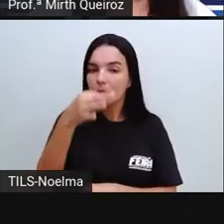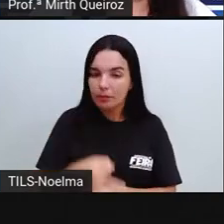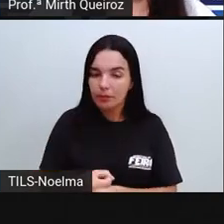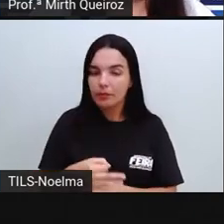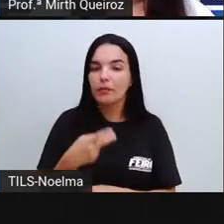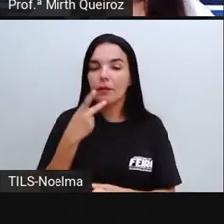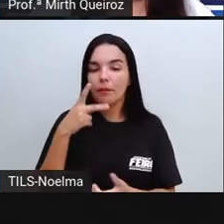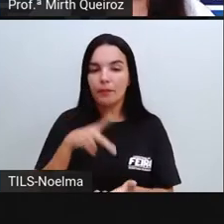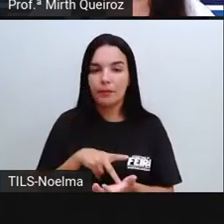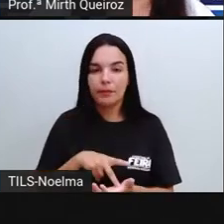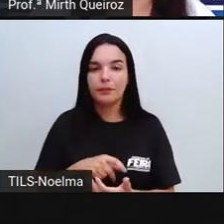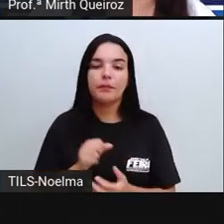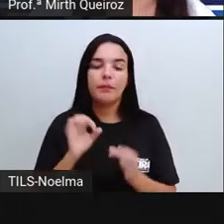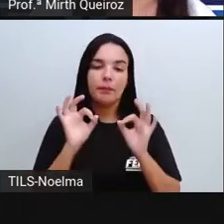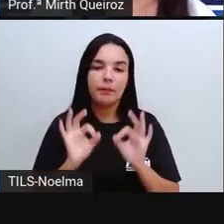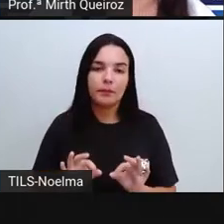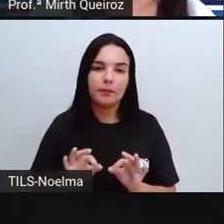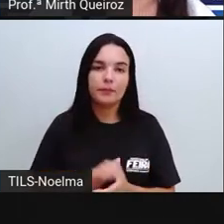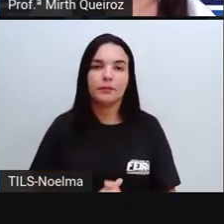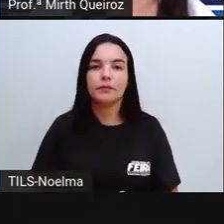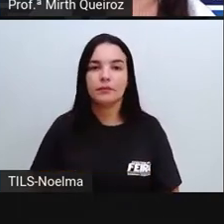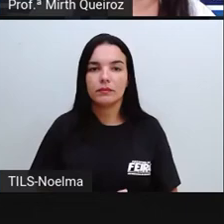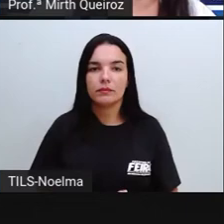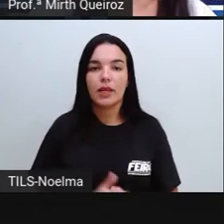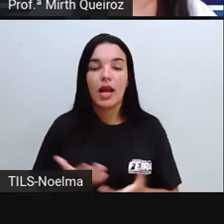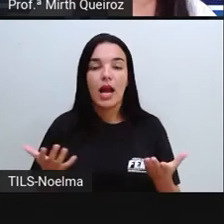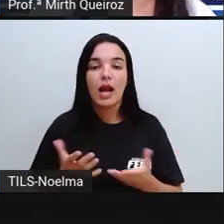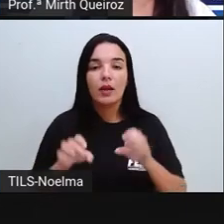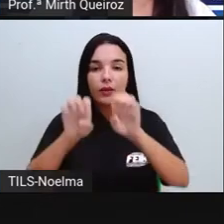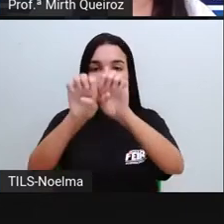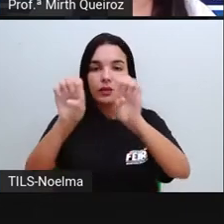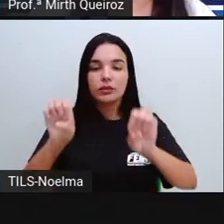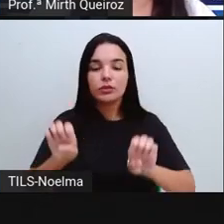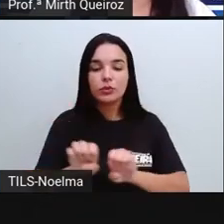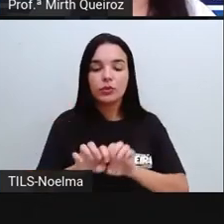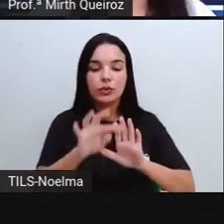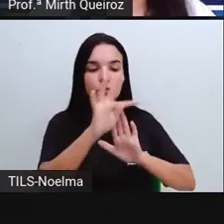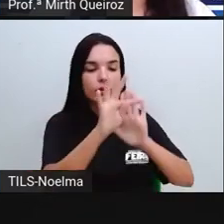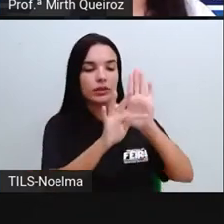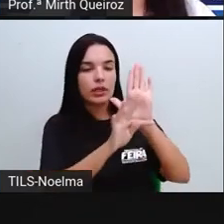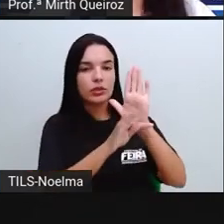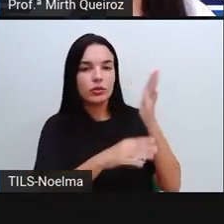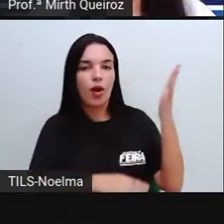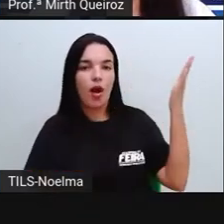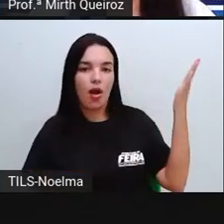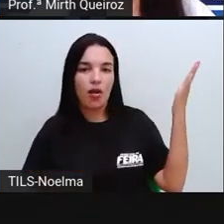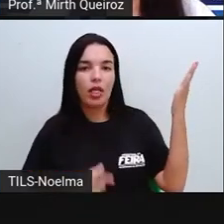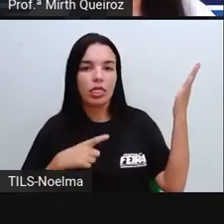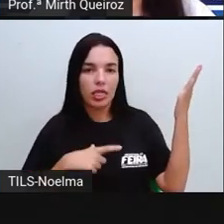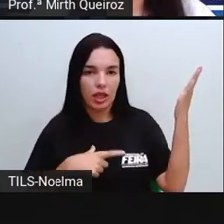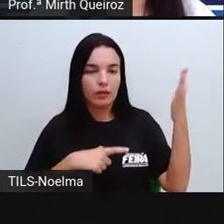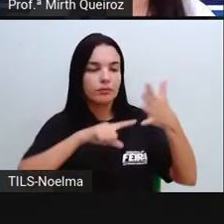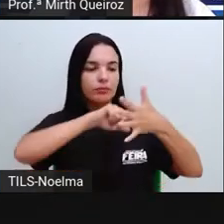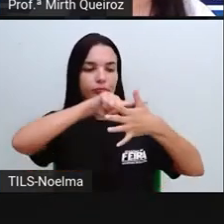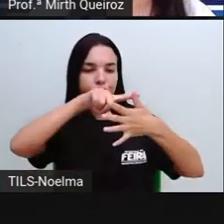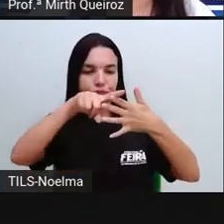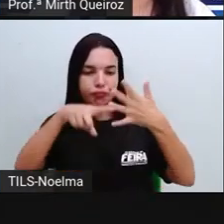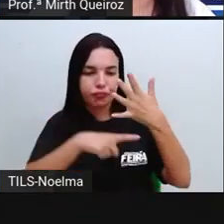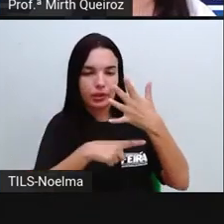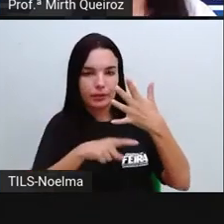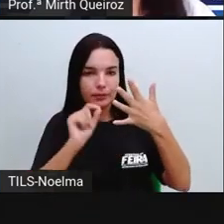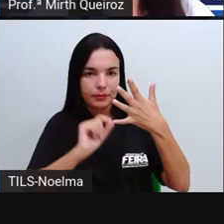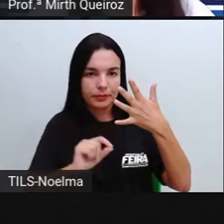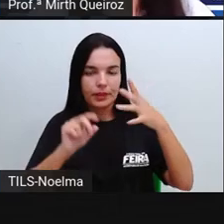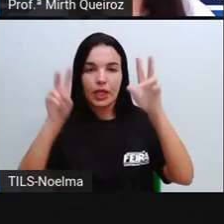definir direitinho aí qual foi o tempo, qual foi o espaço também. A estrutura do texto, nós vamos ter o título do texto, né, do relato